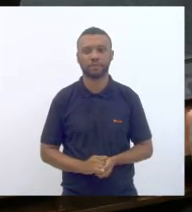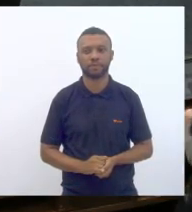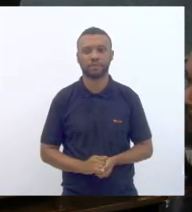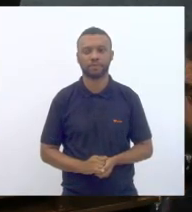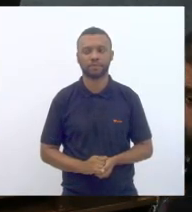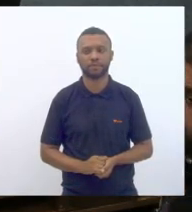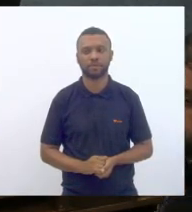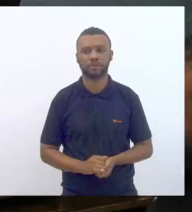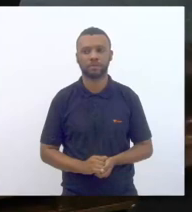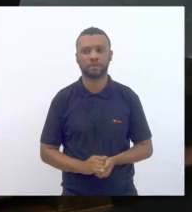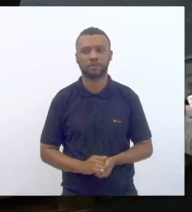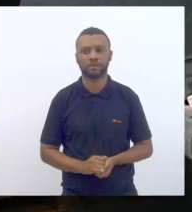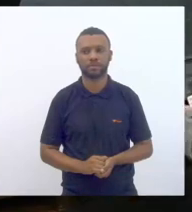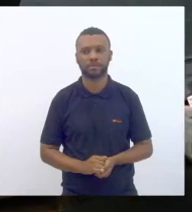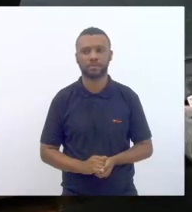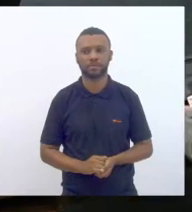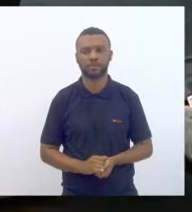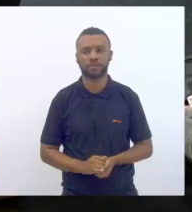Abstenção